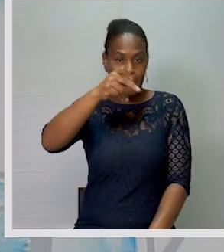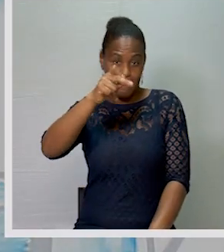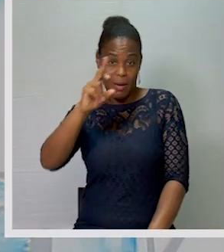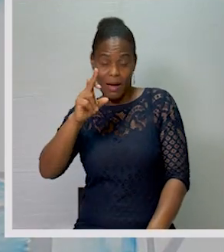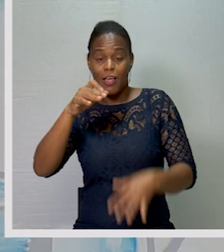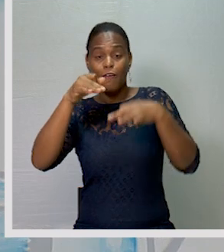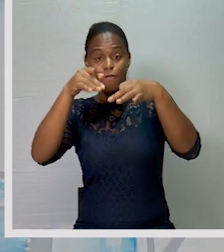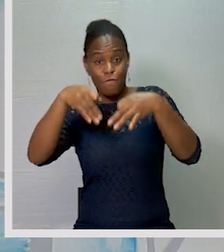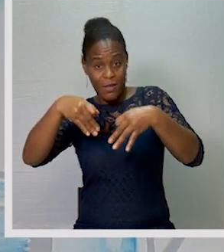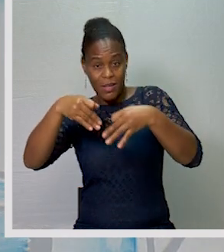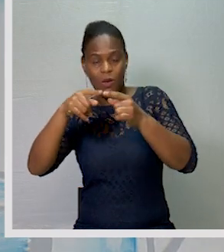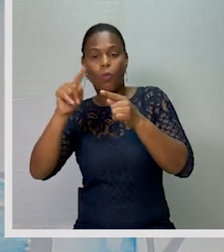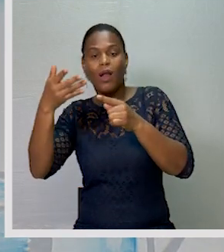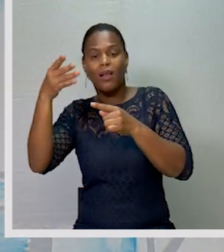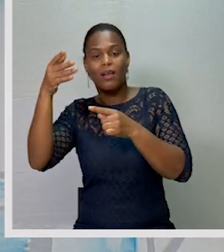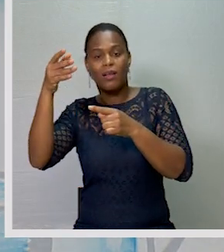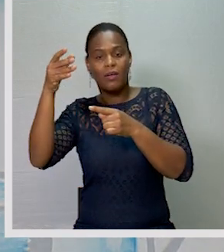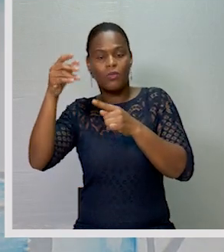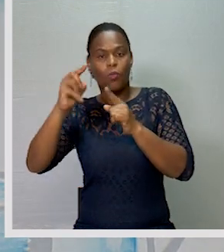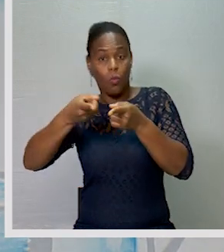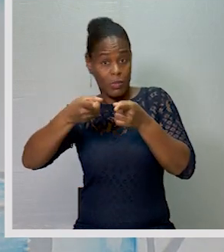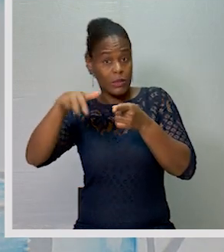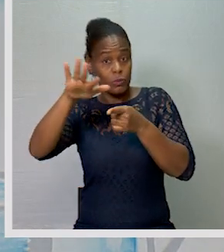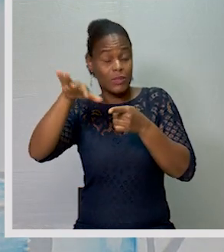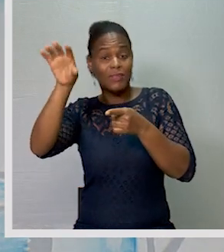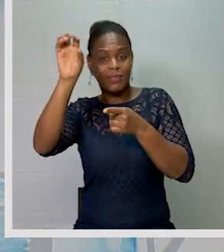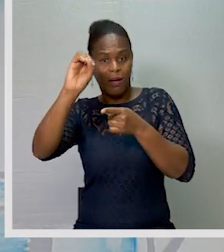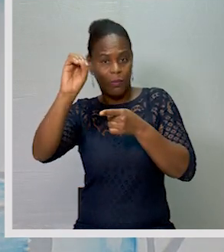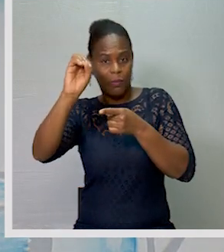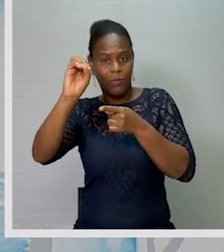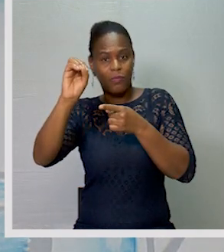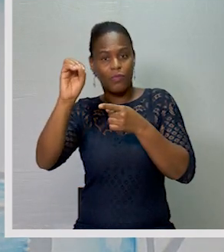em... Comece. 0,